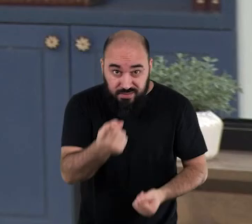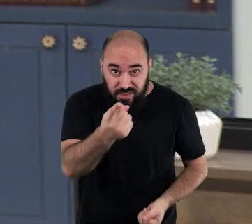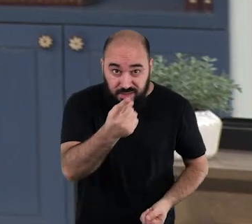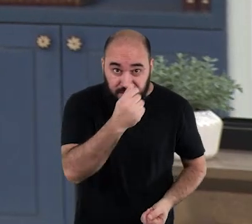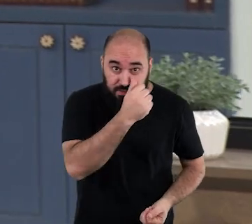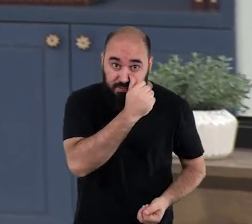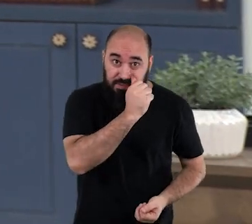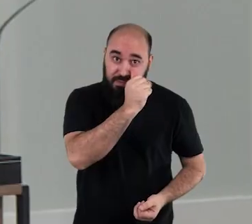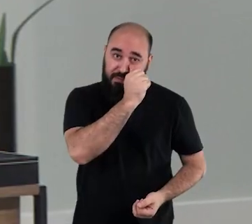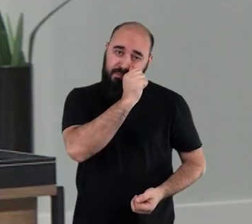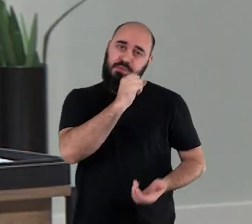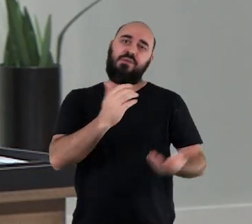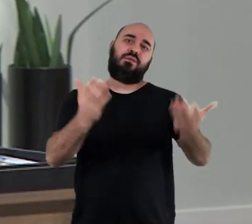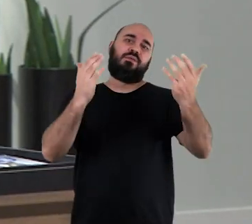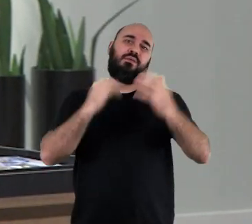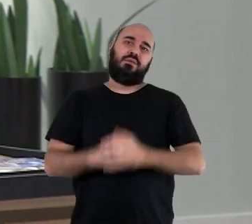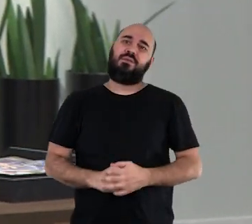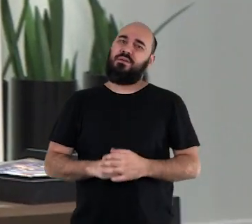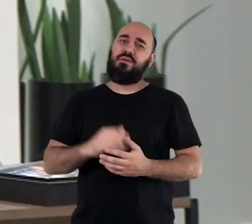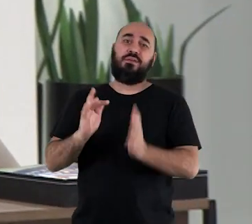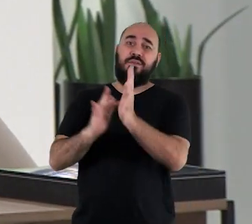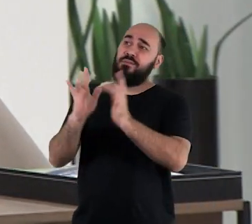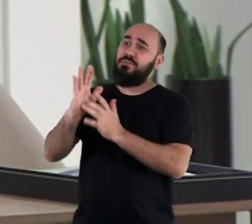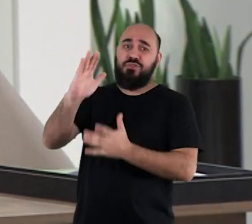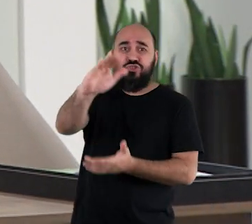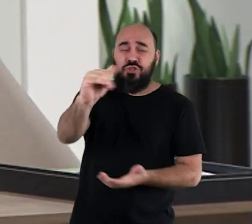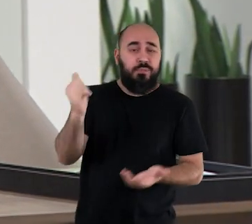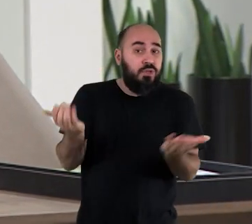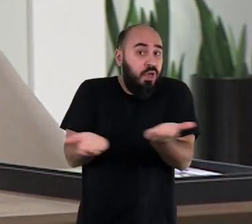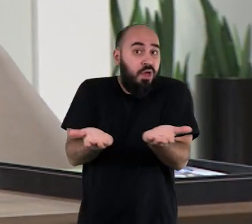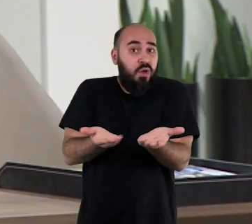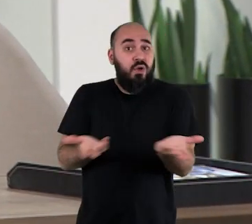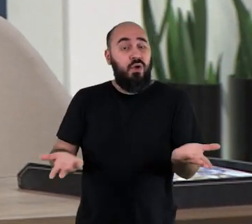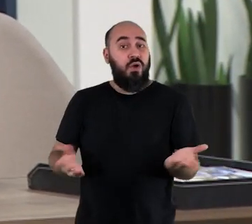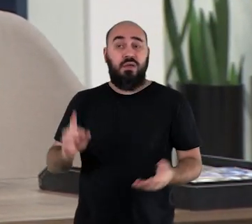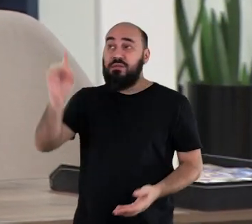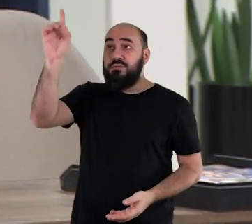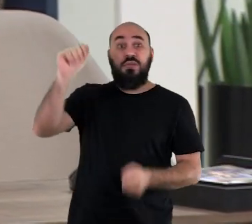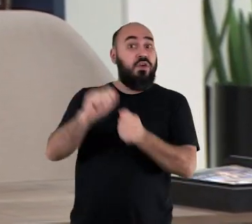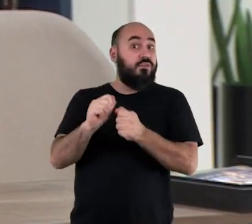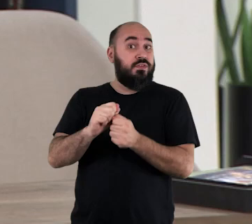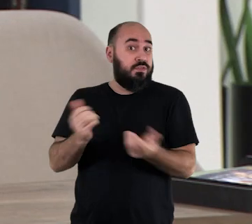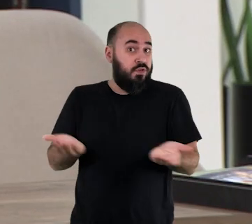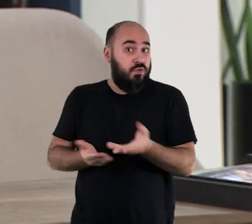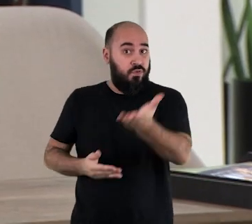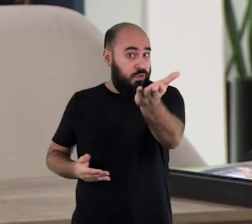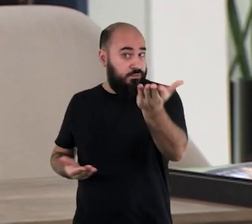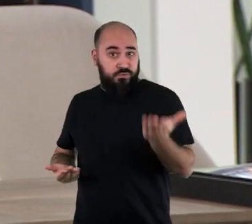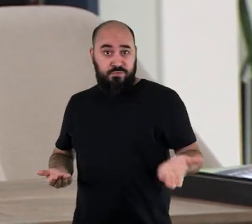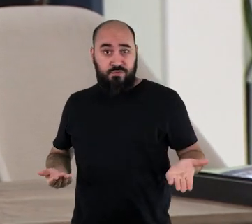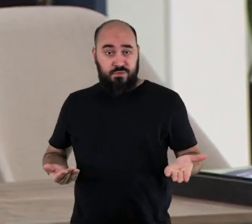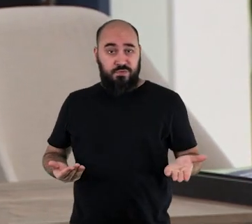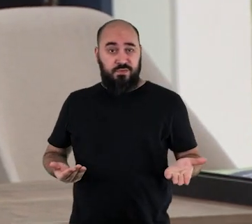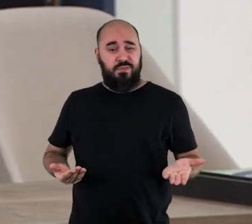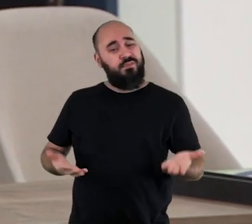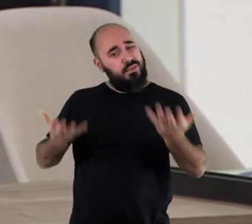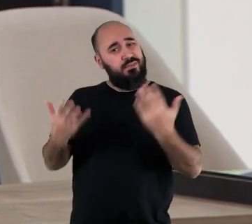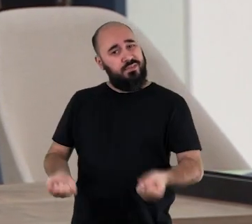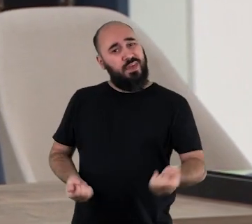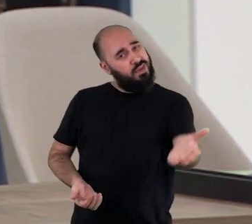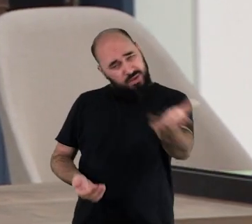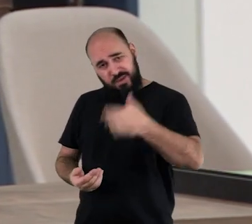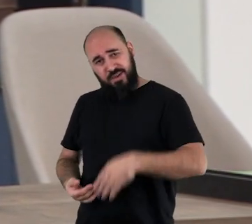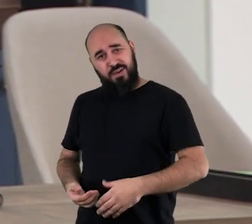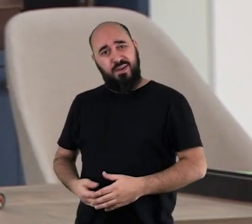Deus? Receba esse chamado no seu coração agora. É Deus que está fazendo esse chamado para você. Receba-o